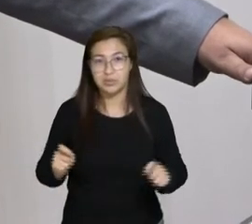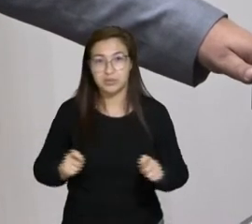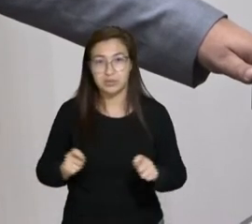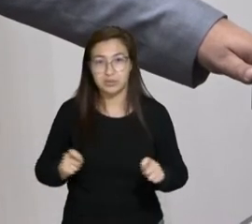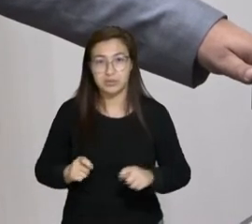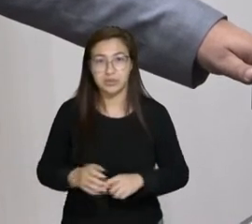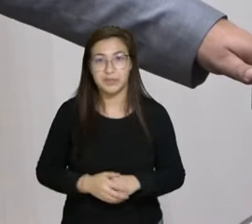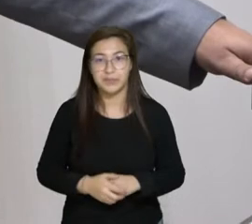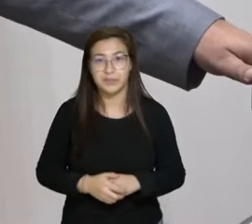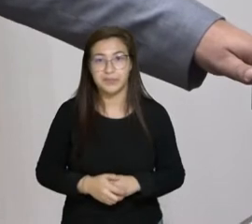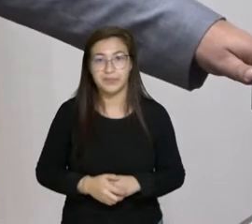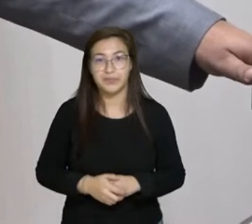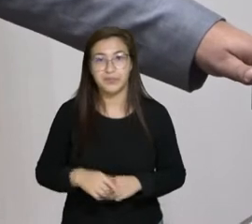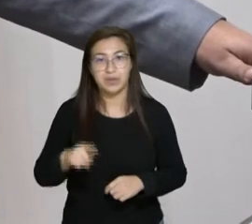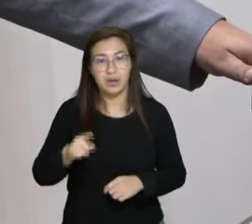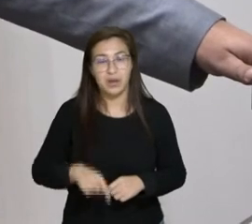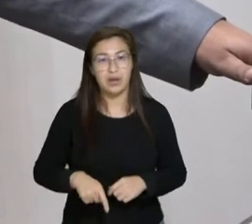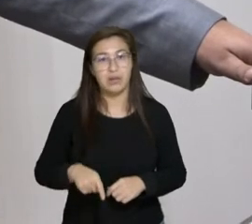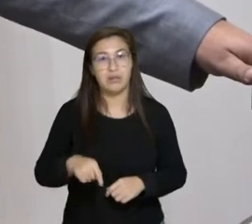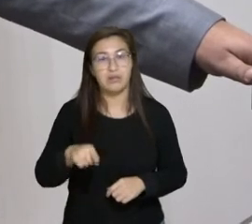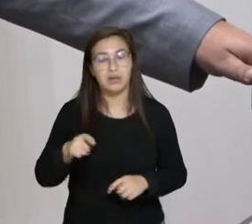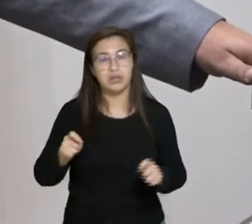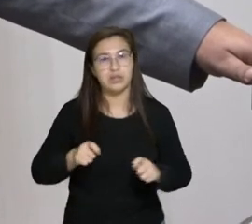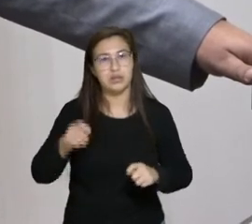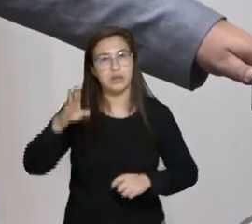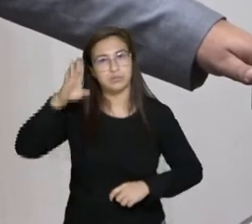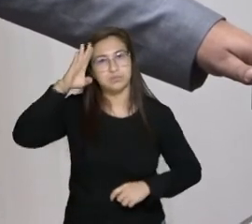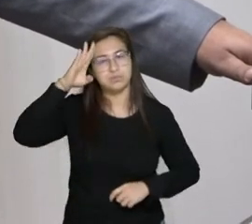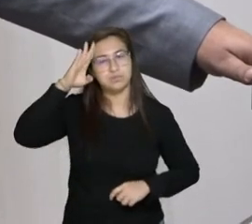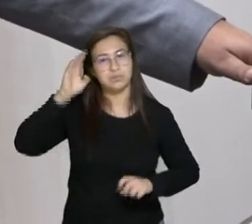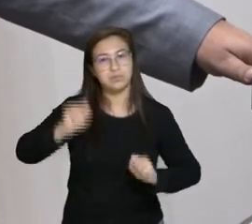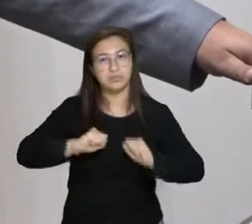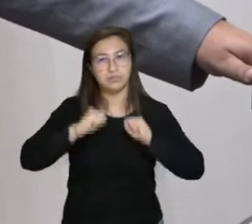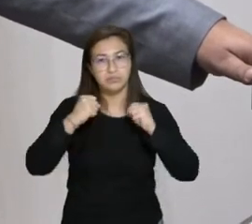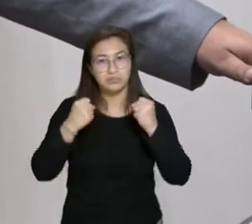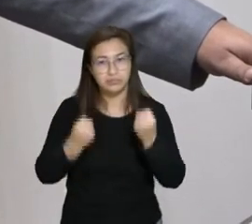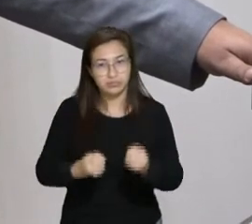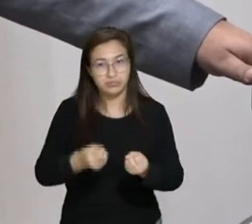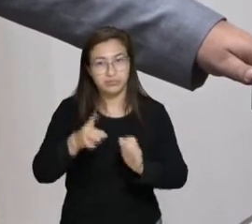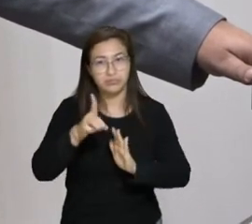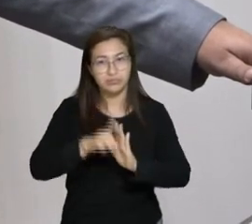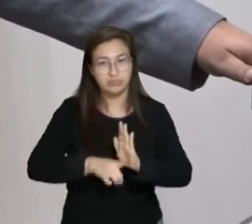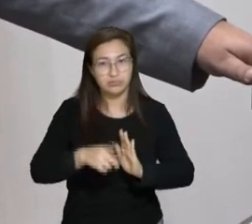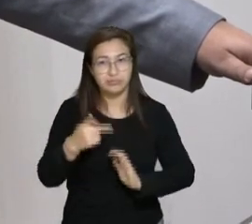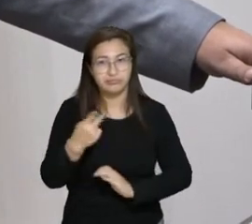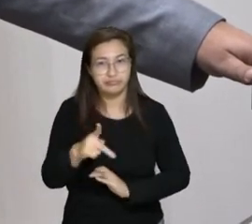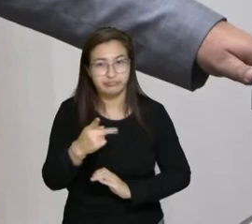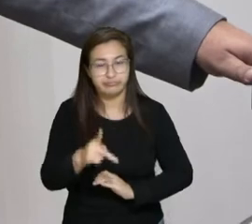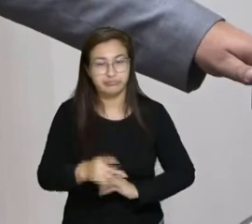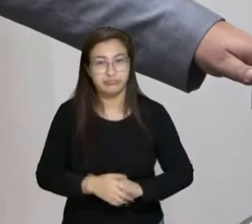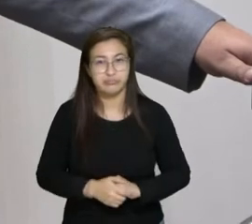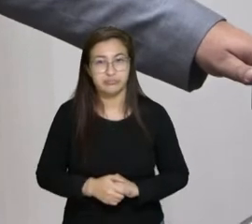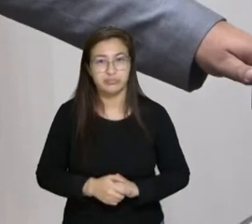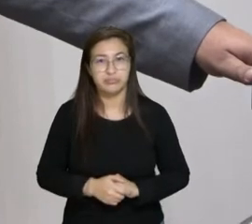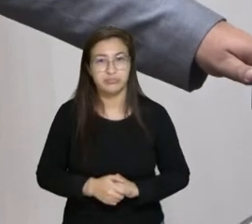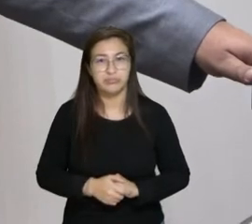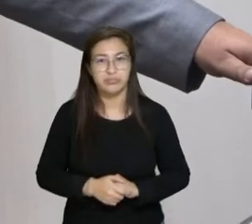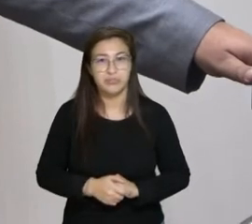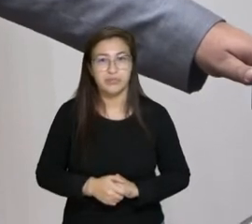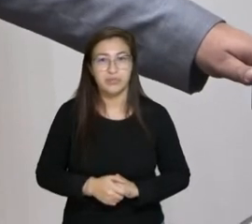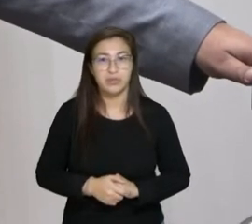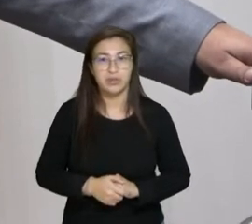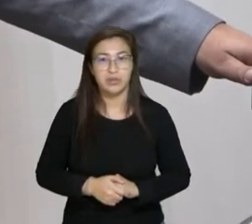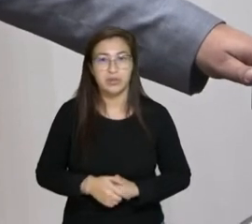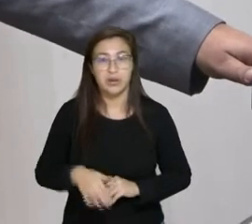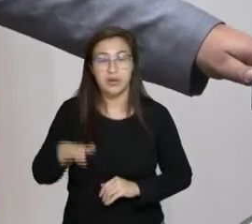seja o soldado aqui dentro do País Aqui defenda seus direitos que defendo dos seus direitos tem gente falando abaixou a gasolina